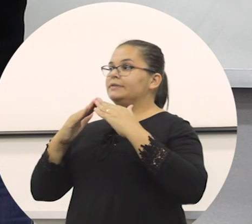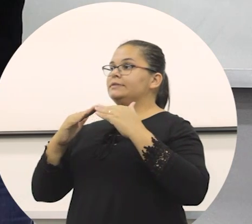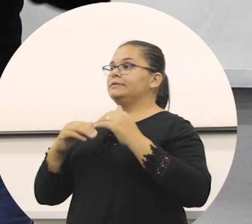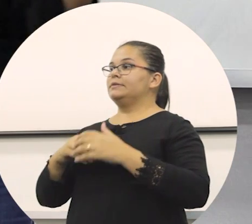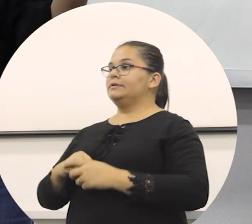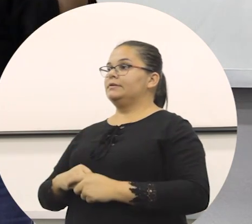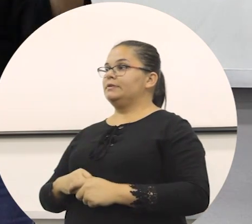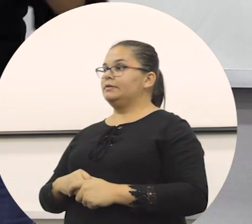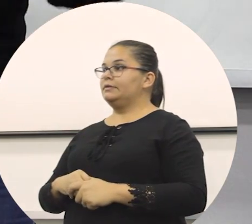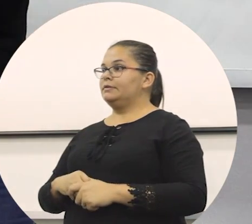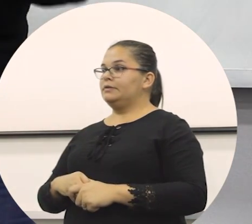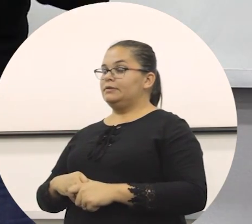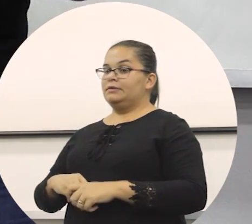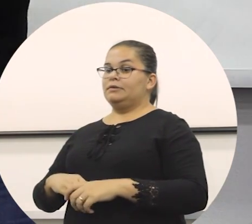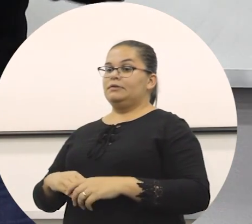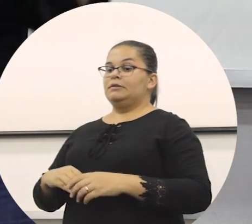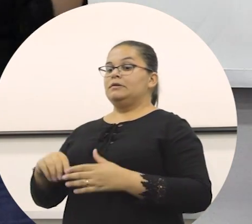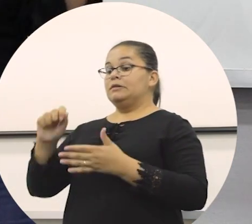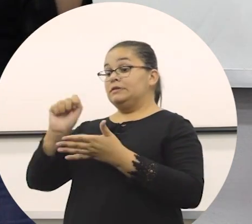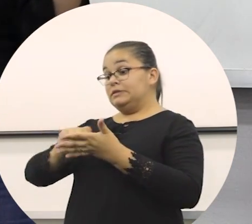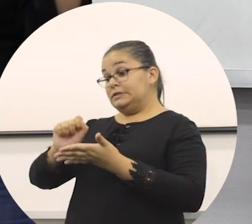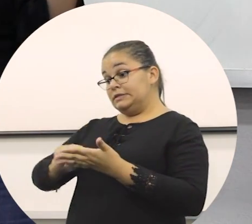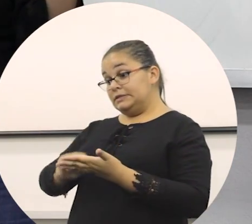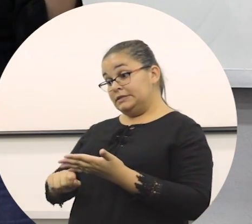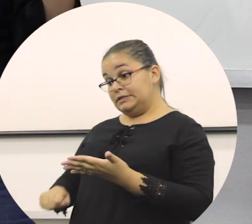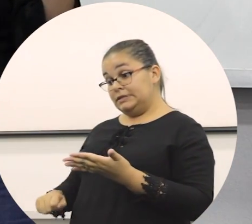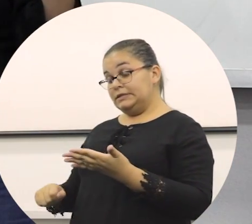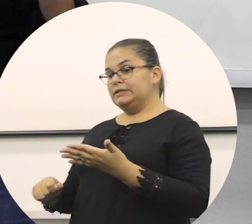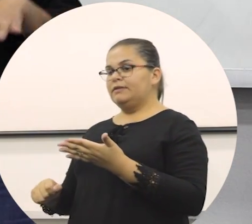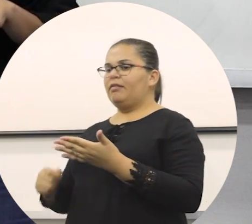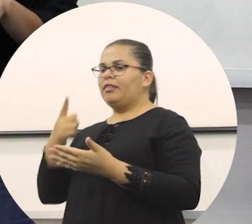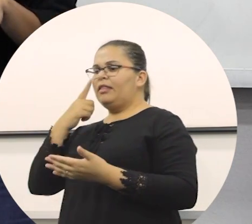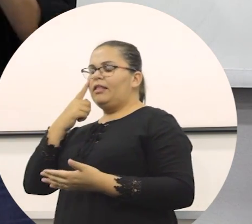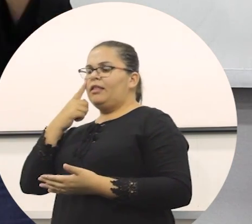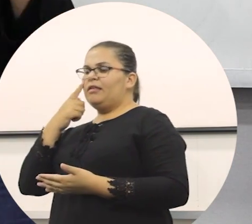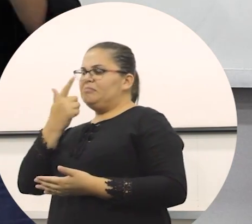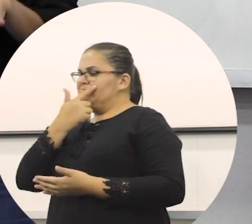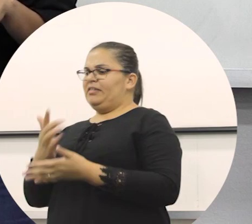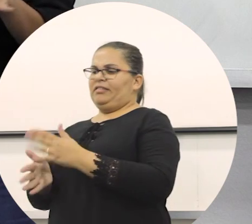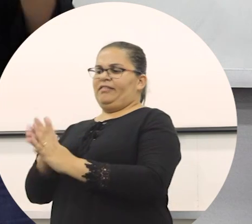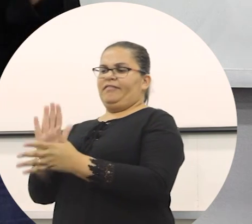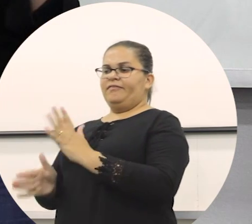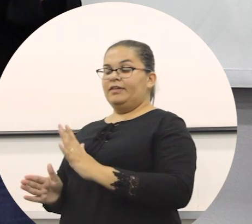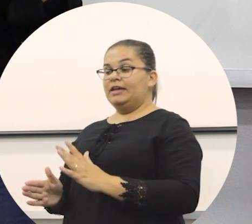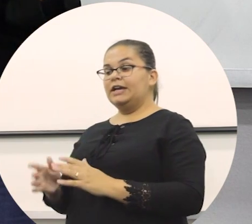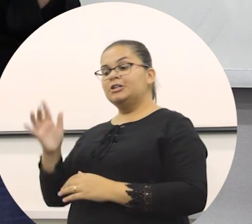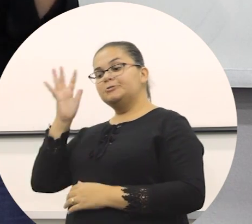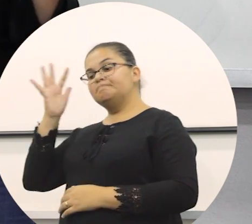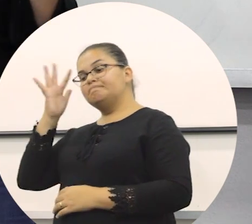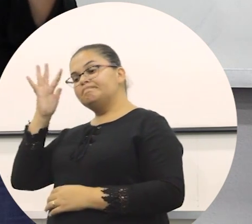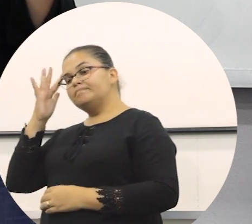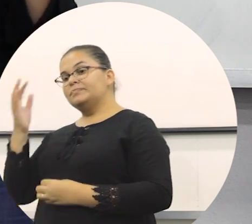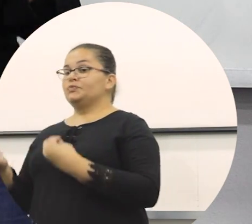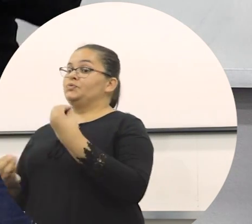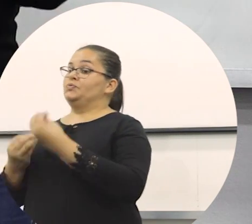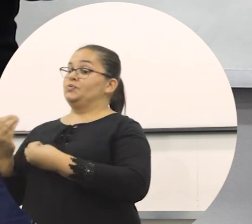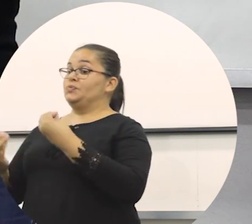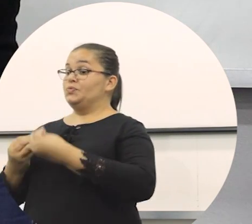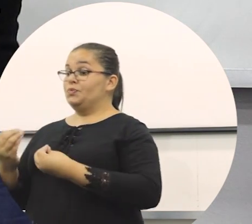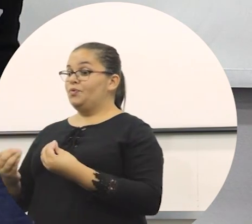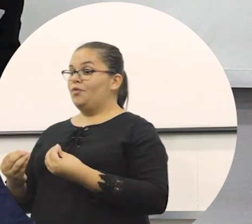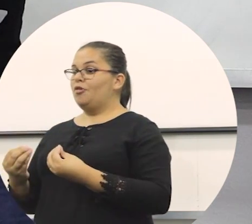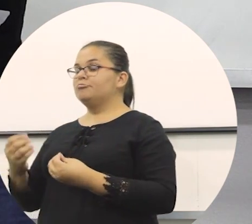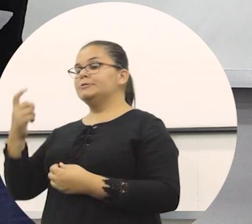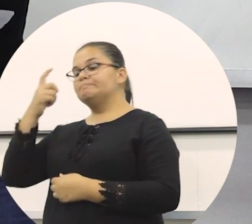E aí você vai trabalhar a escrita que não tem nada a ver com a configuração, muitas vezes, da mão. Então, foi uma questão que a gente também ficou pensando bastante, a gente tem